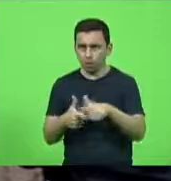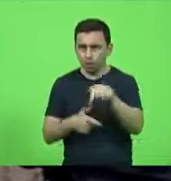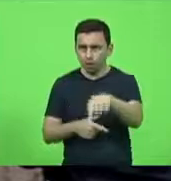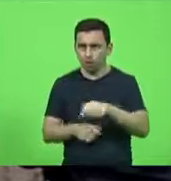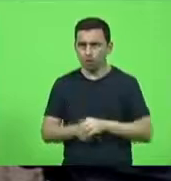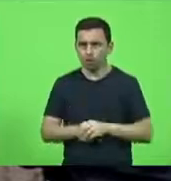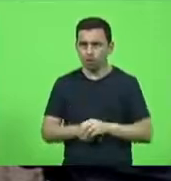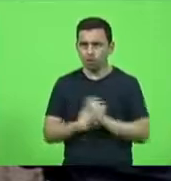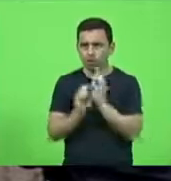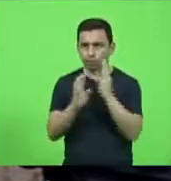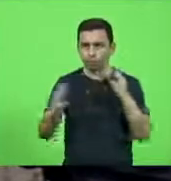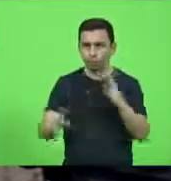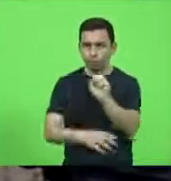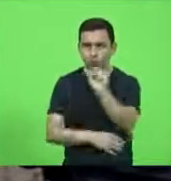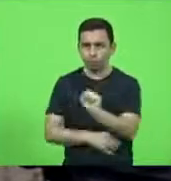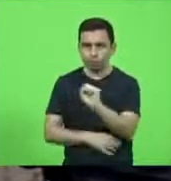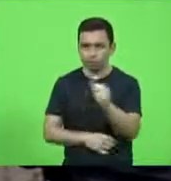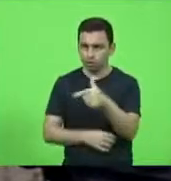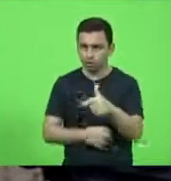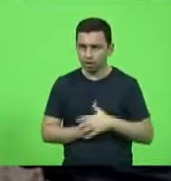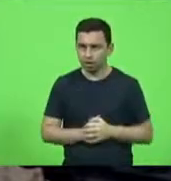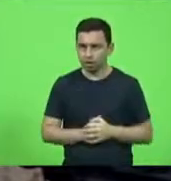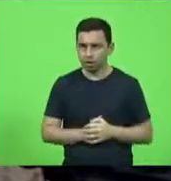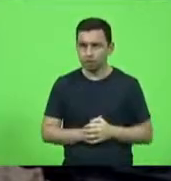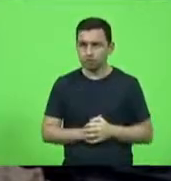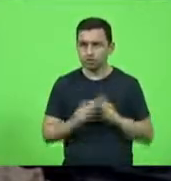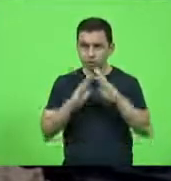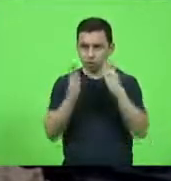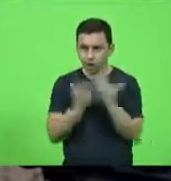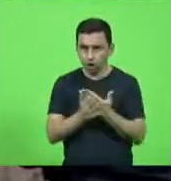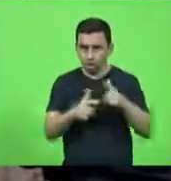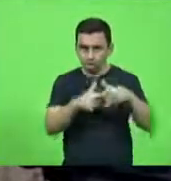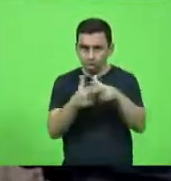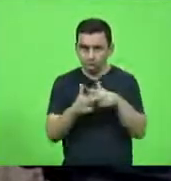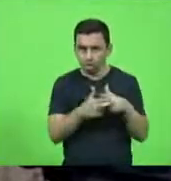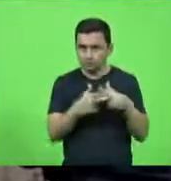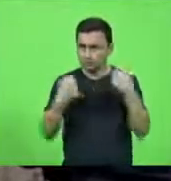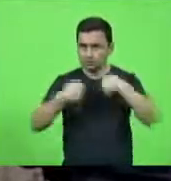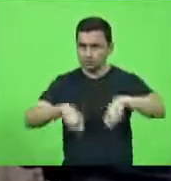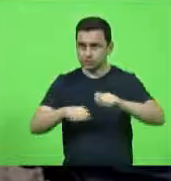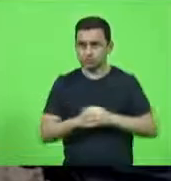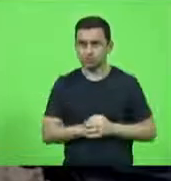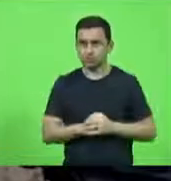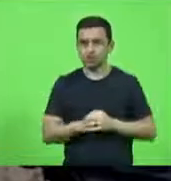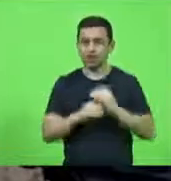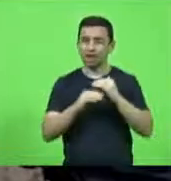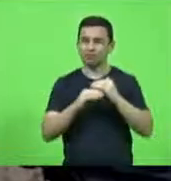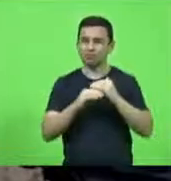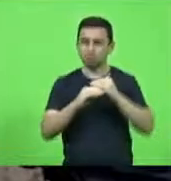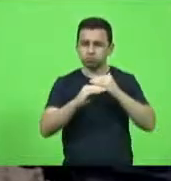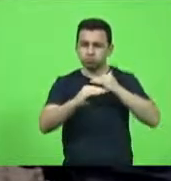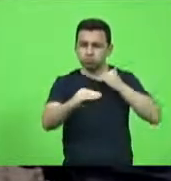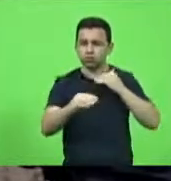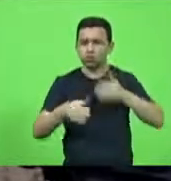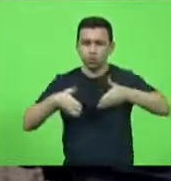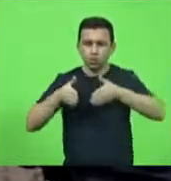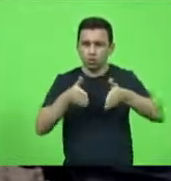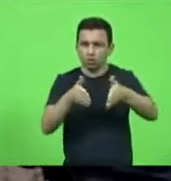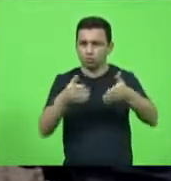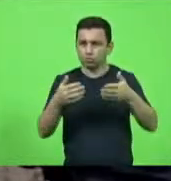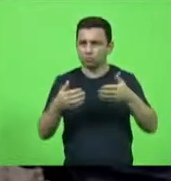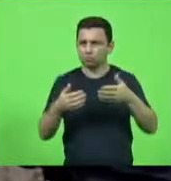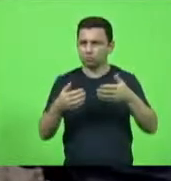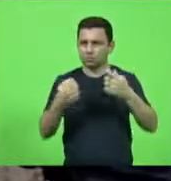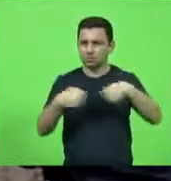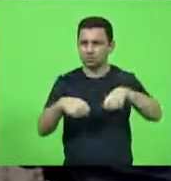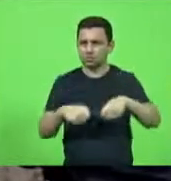SUS, não temos escolas precisando também de reforma, não temos estradas para que precisamos investir. Horas, estamos assim tão